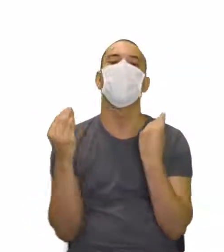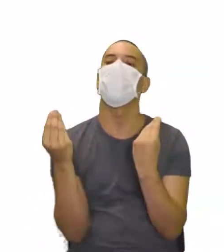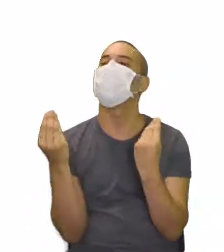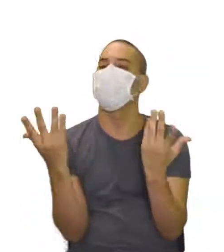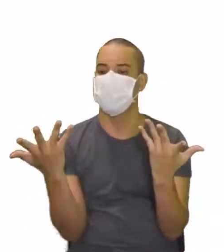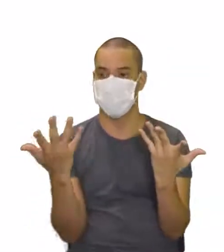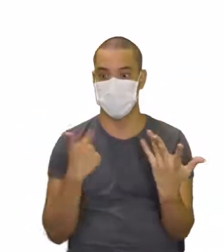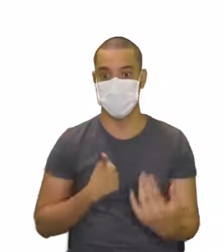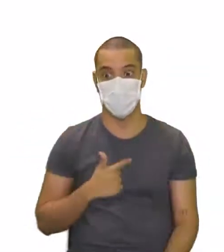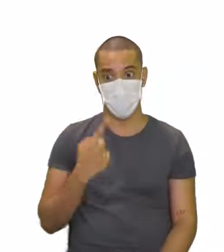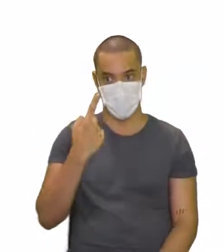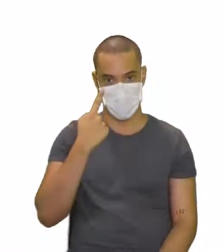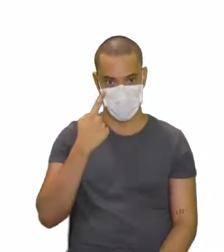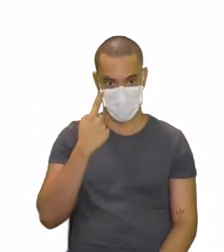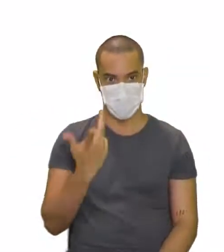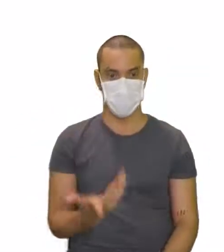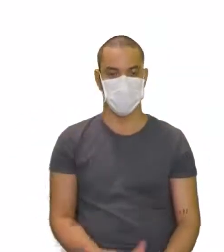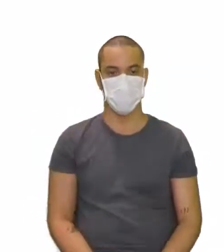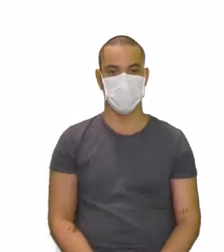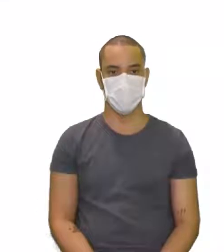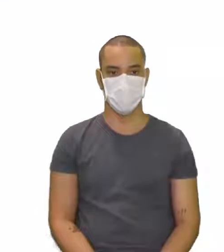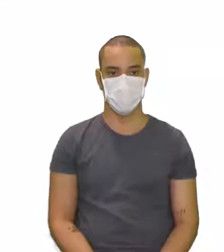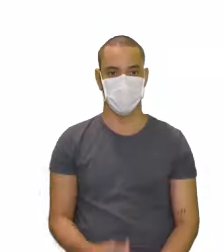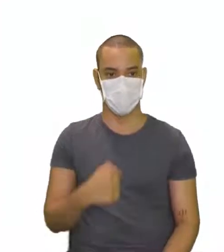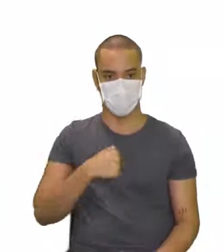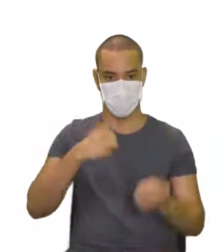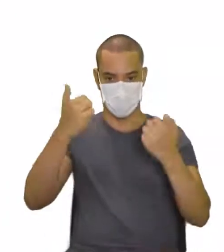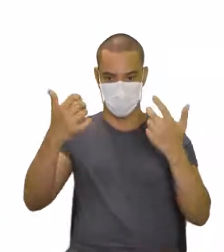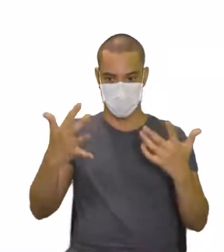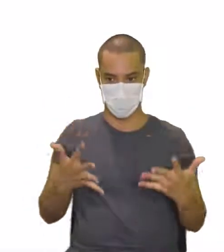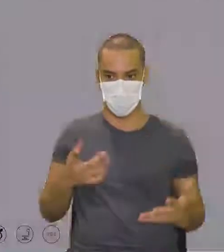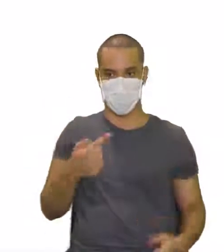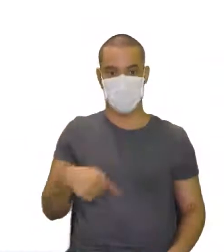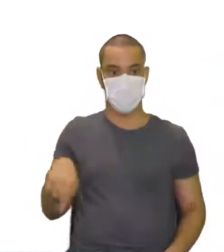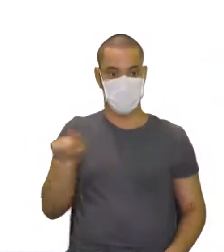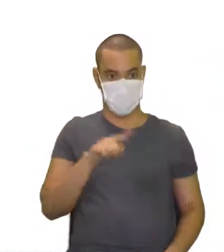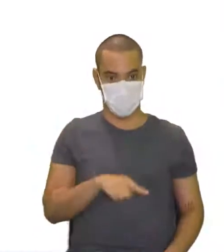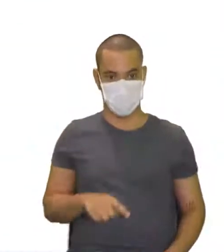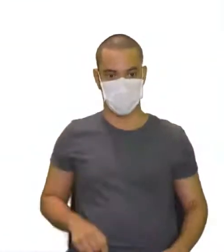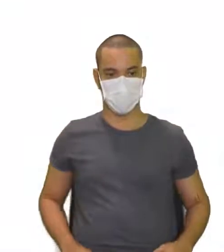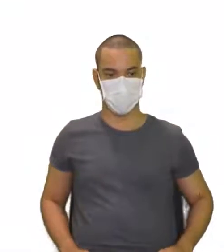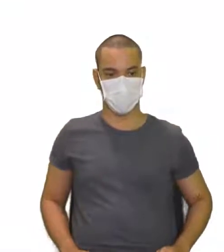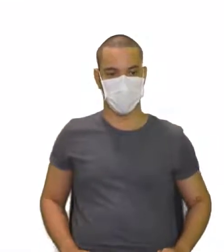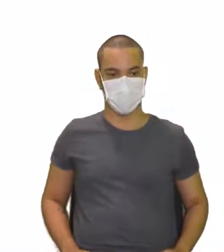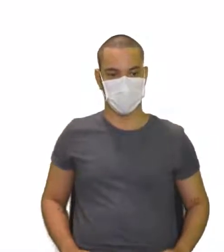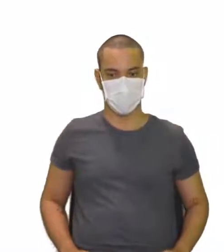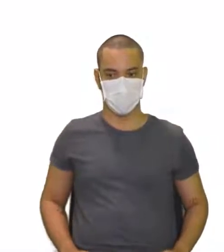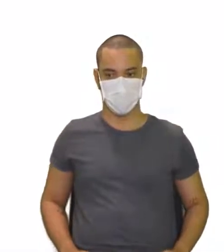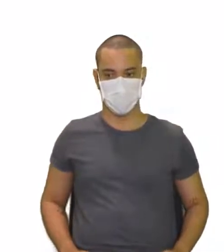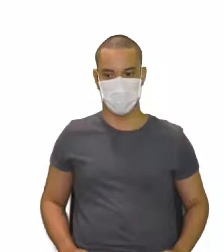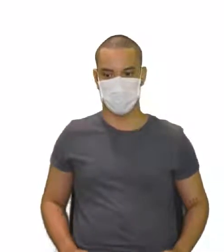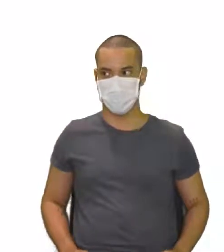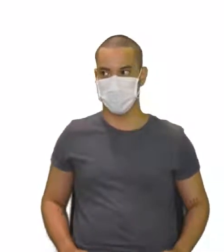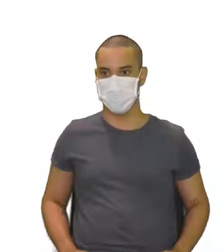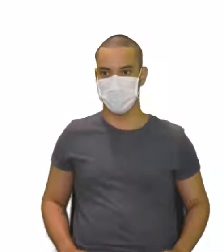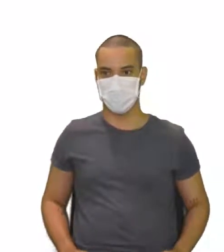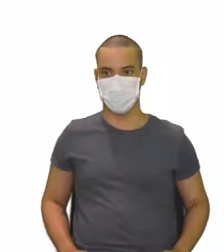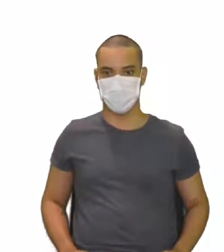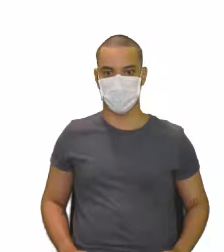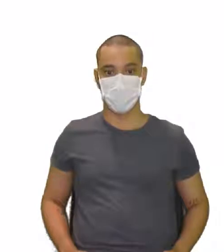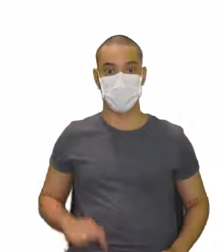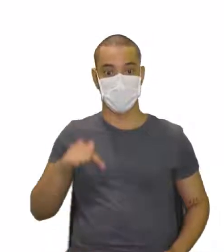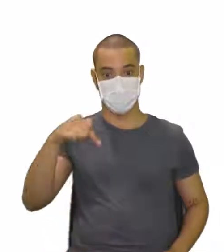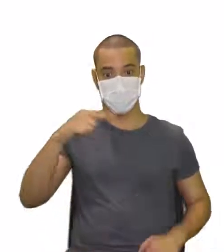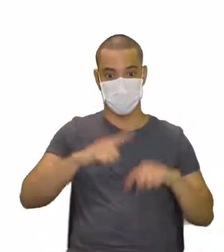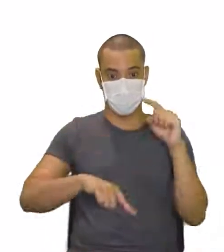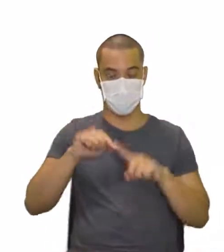Pessoal, pelo seguinte, como eu falei para vocês, deixa eu pegar aqui a caneta, como eu falei para vocês, a carga